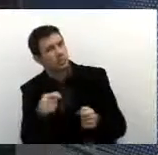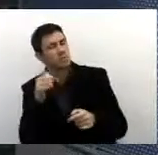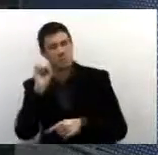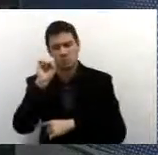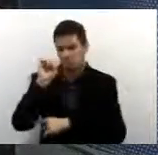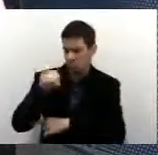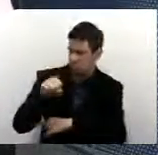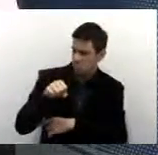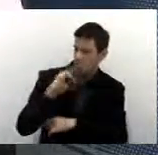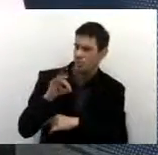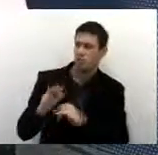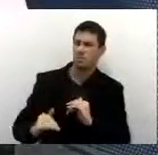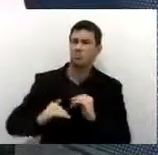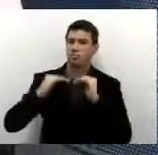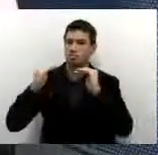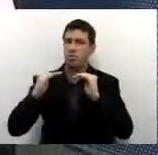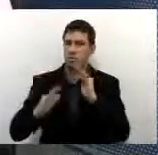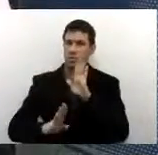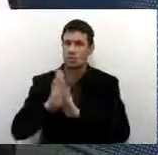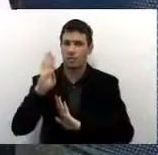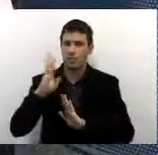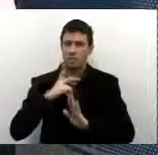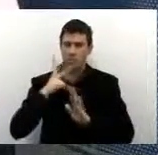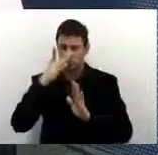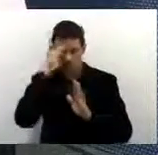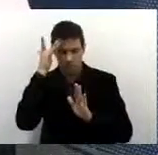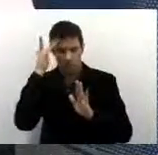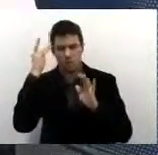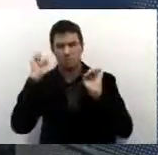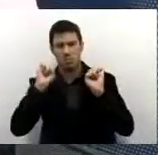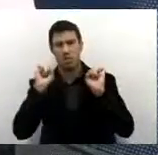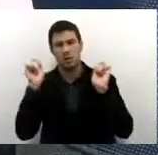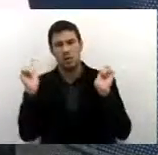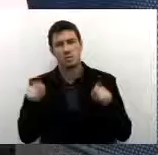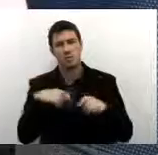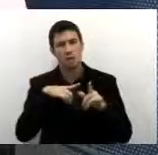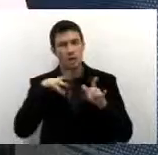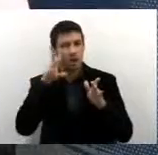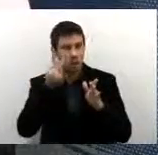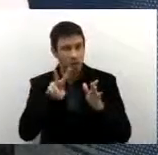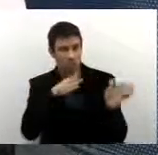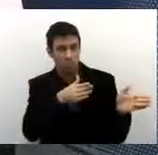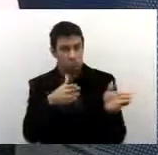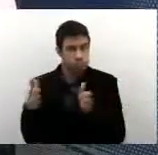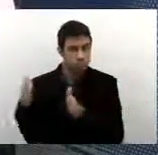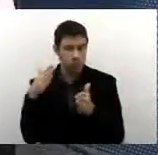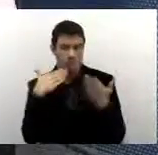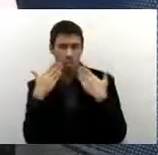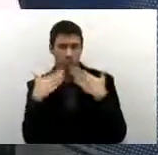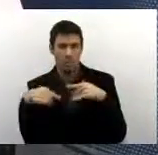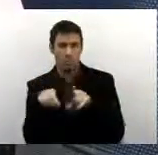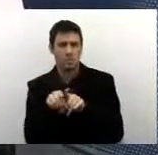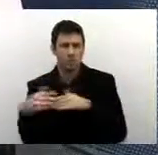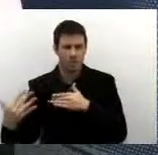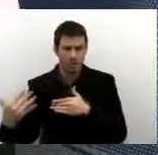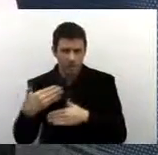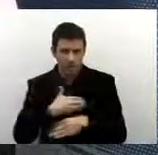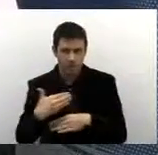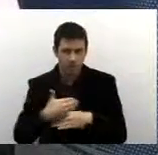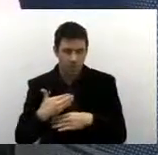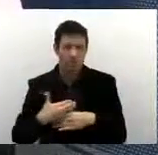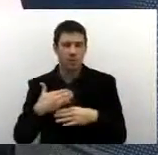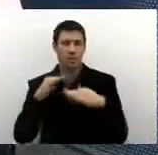esperar que vão ocorrer em alto nível. A gente pede para que cada vez mais o telespectador possa acompanhar esses debates e possam também vir aqui, como eu já falei, fazer presente